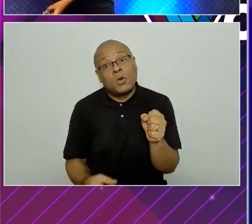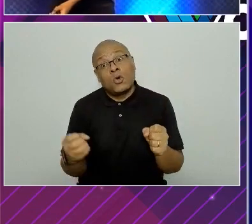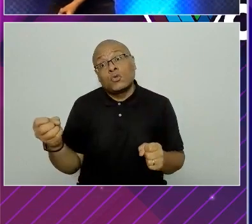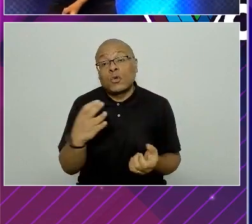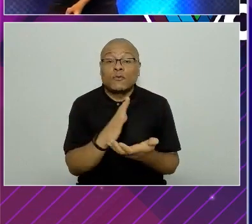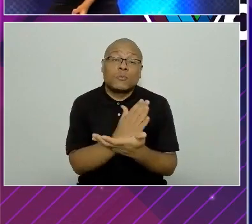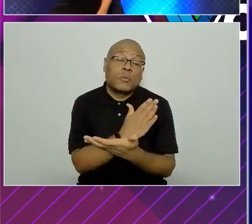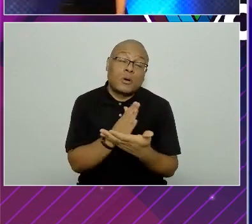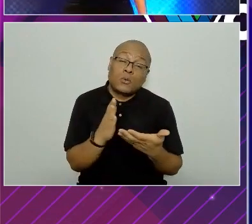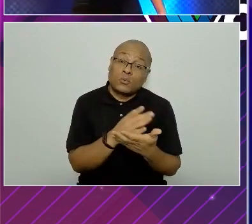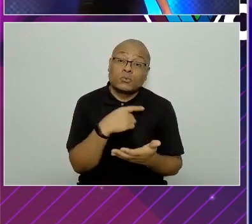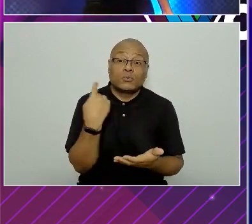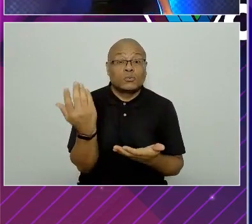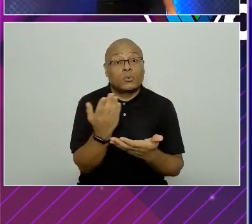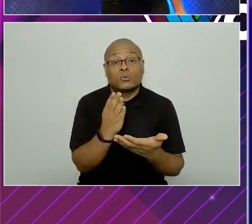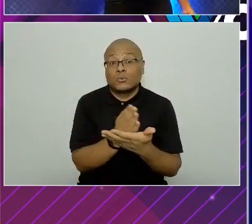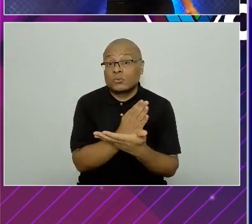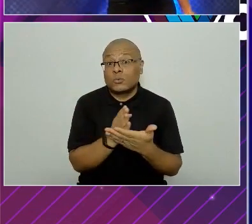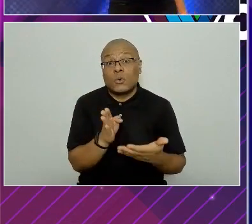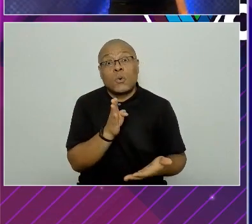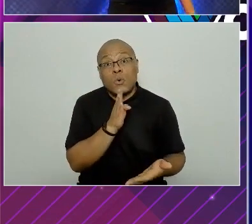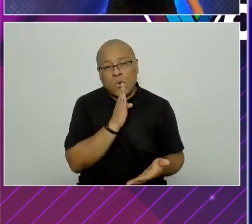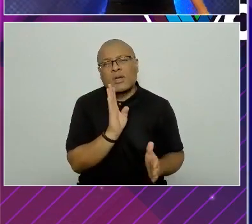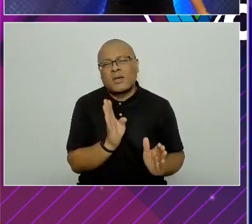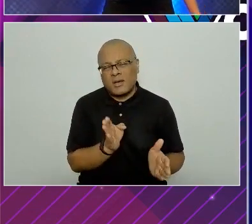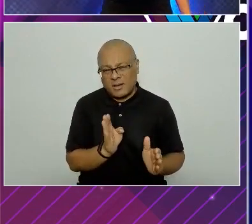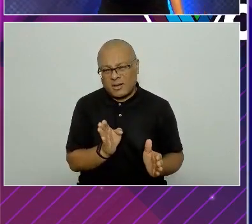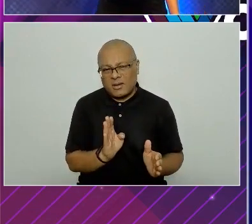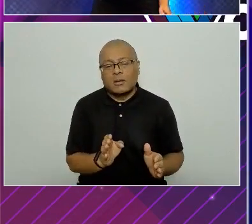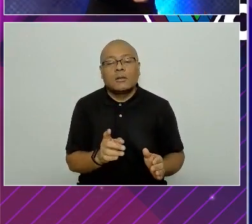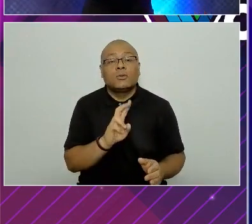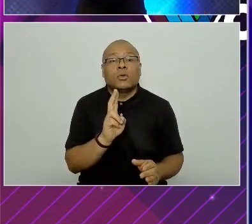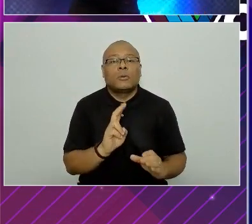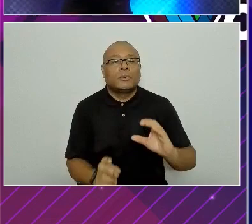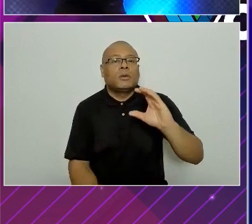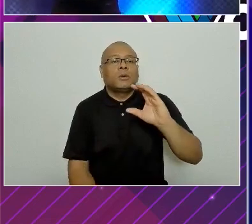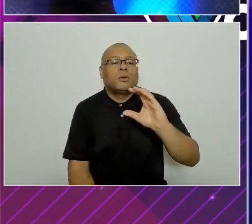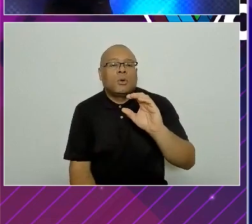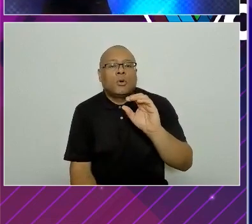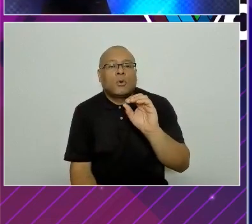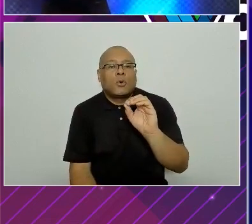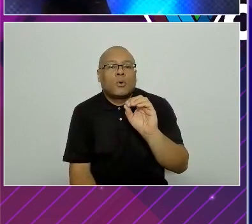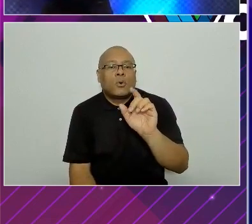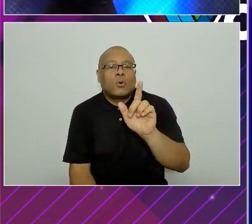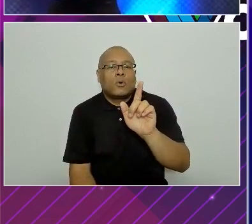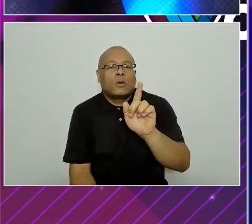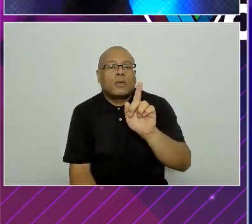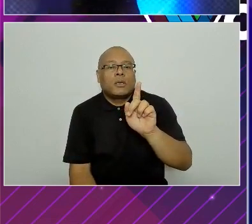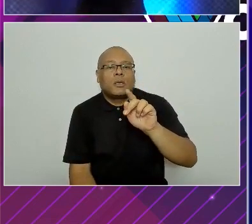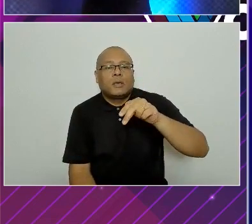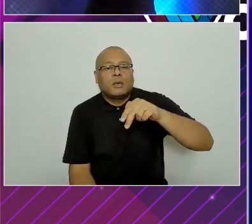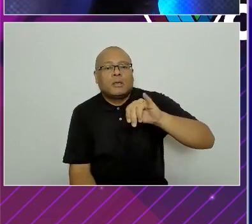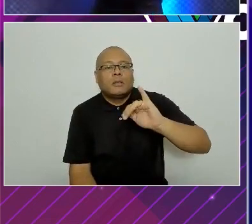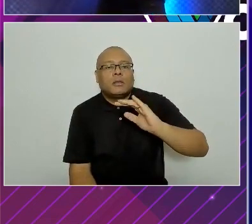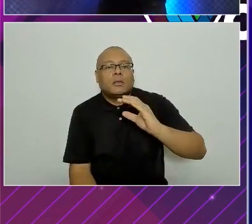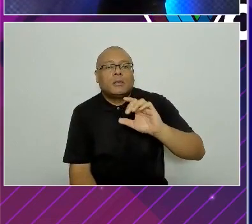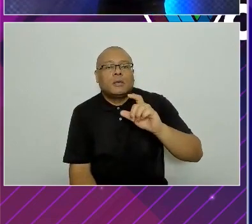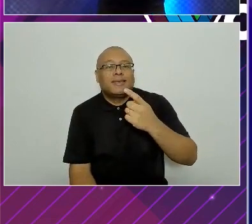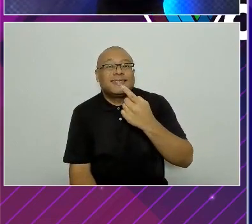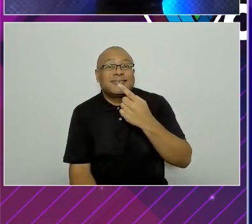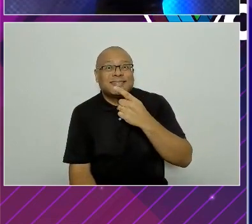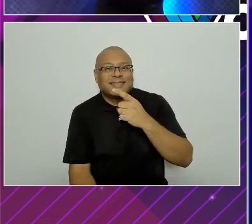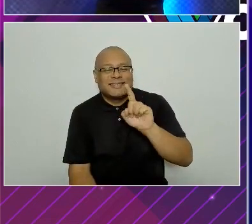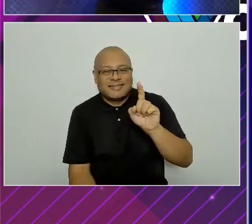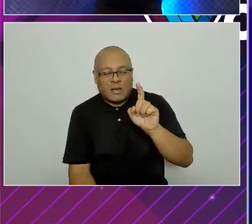talvez não tão novo para outras pessoas, que é a cognição, né? Então, a cognição vai ser a forma, né, pensando no viés